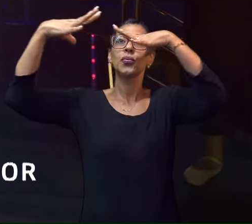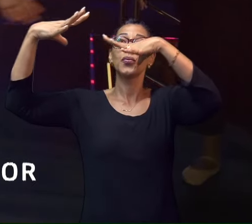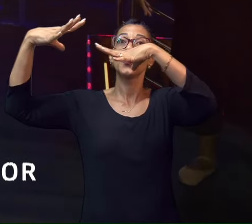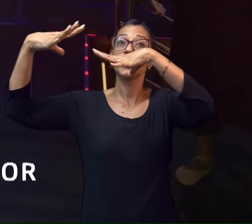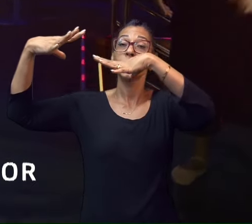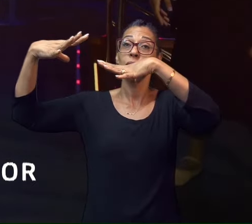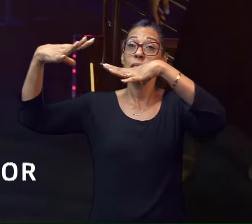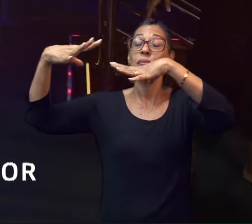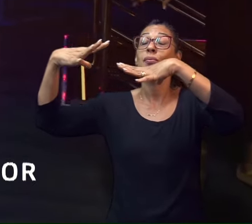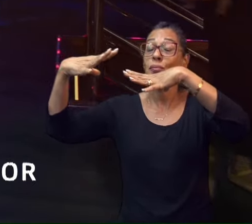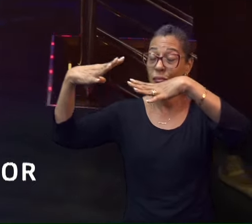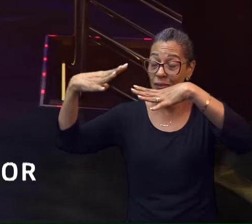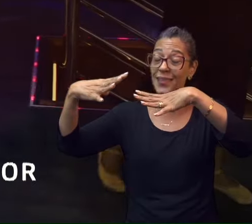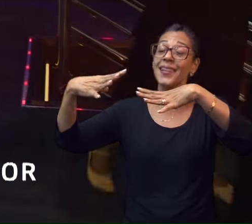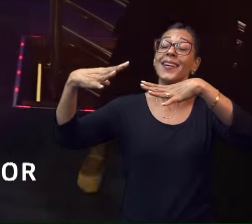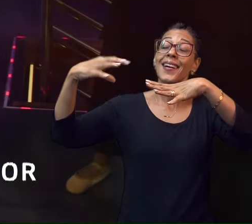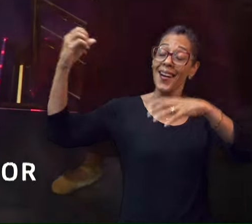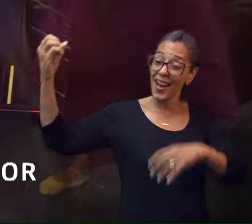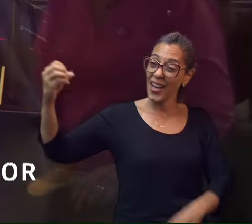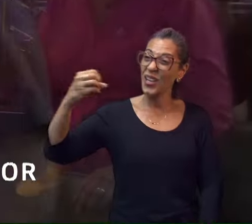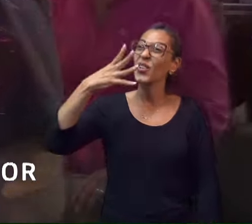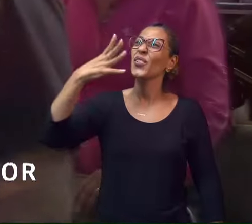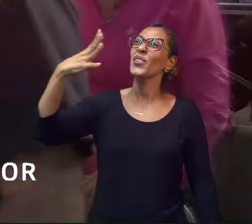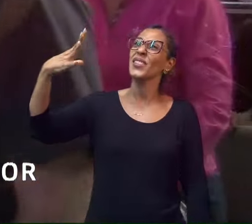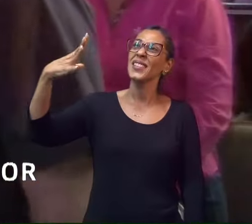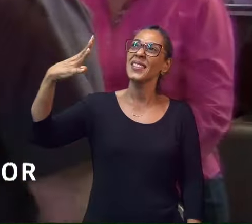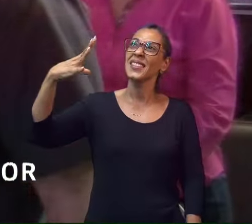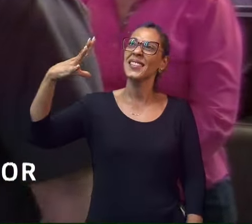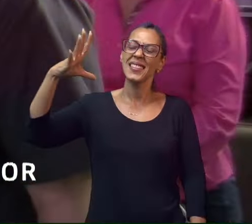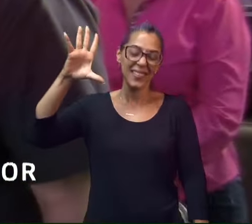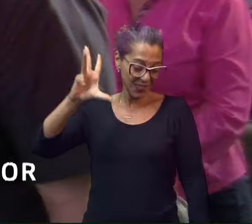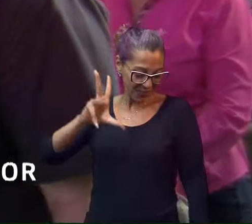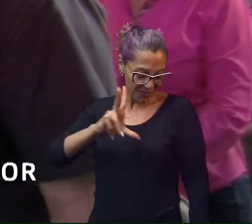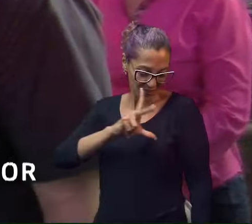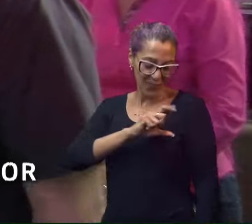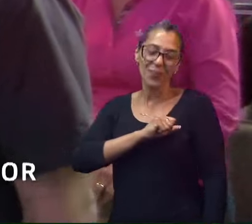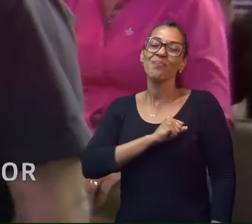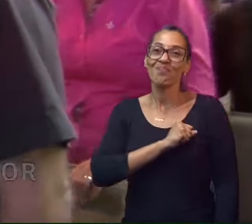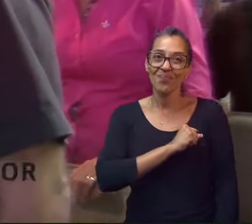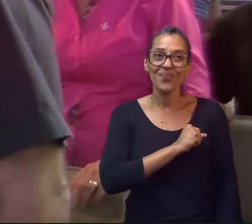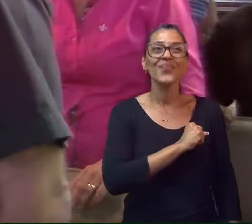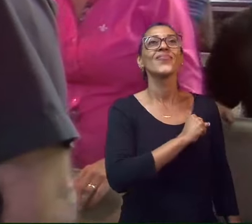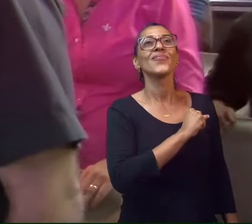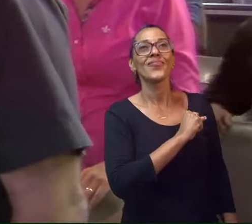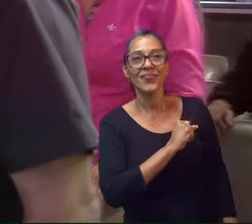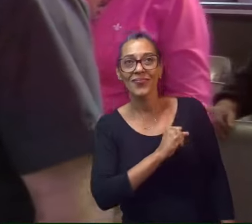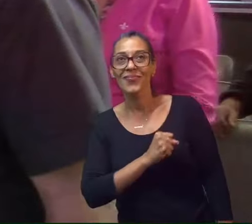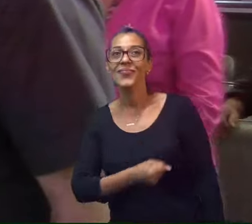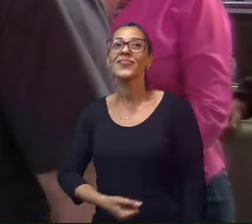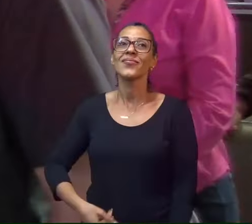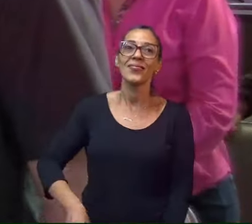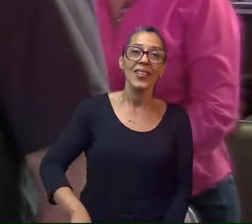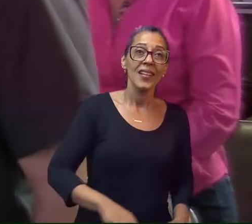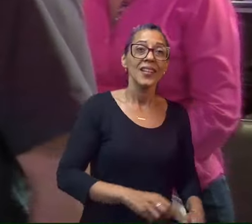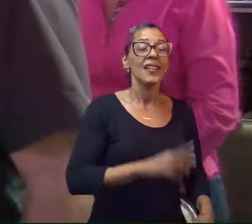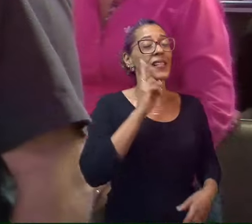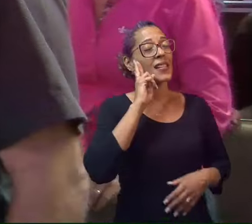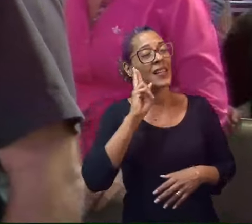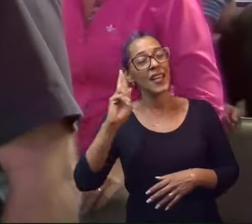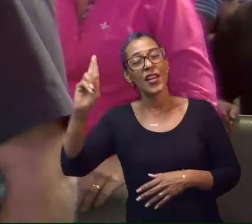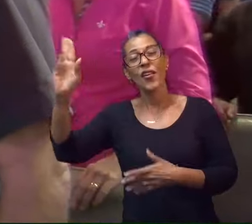luz a luz vendida tua amor solta a sua voz e canta nessa noite